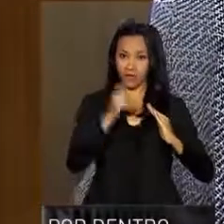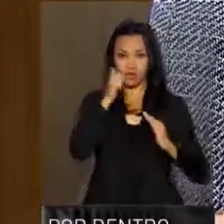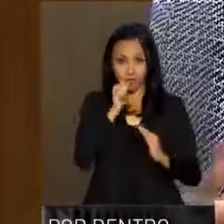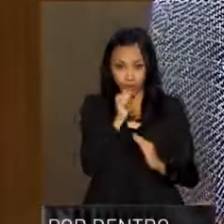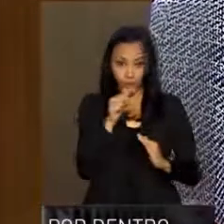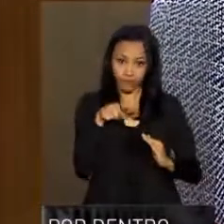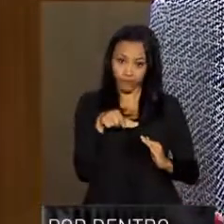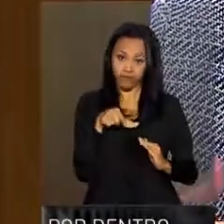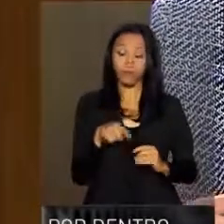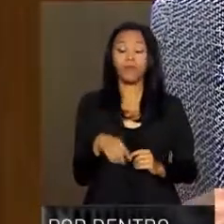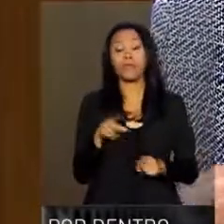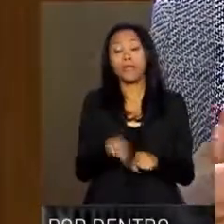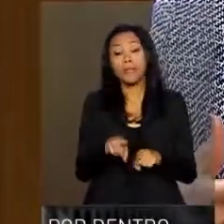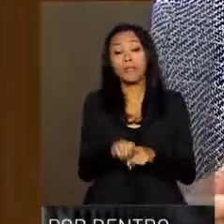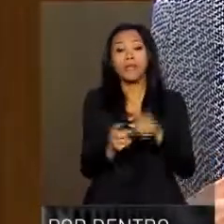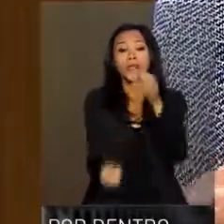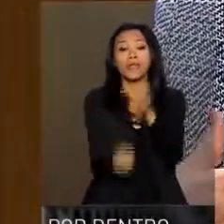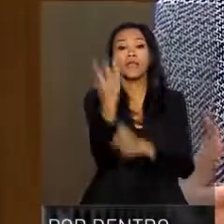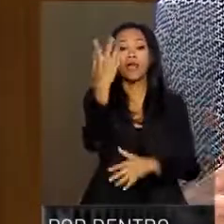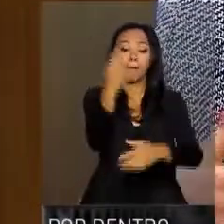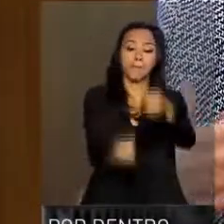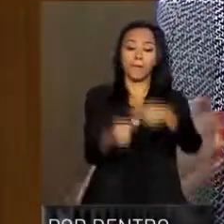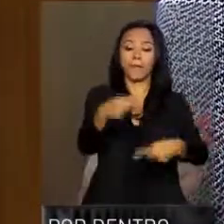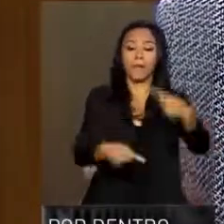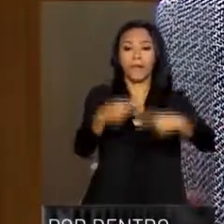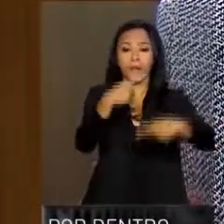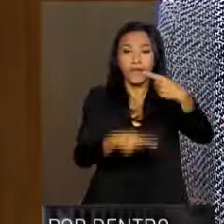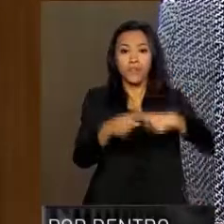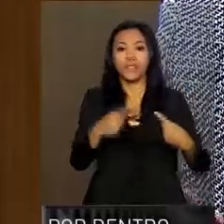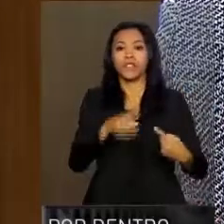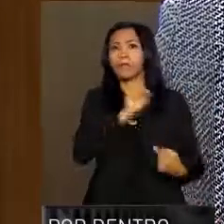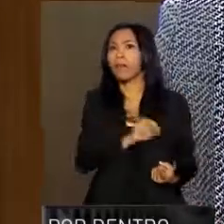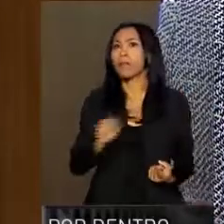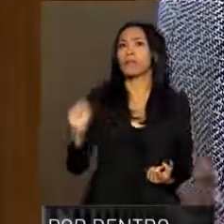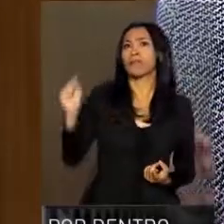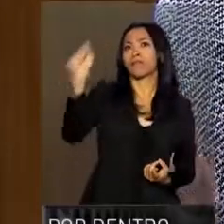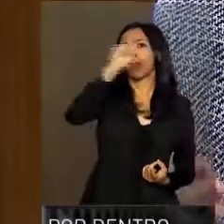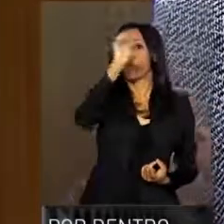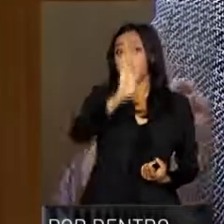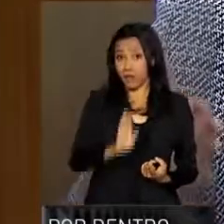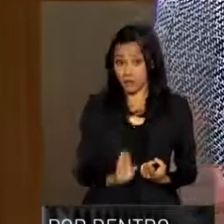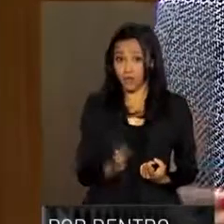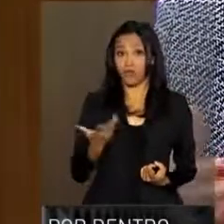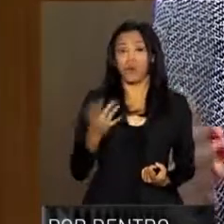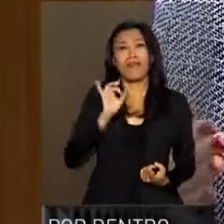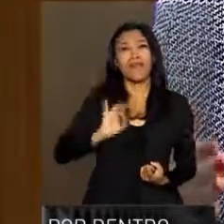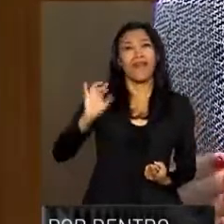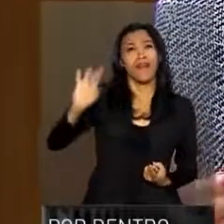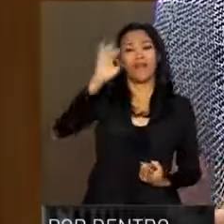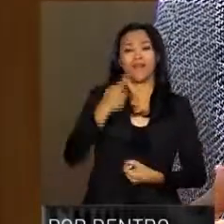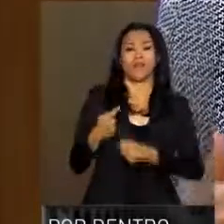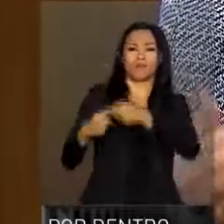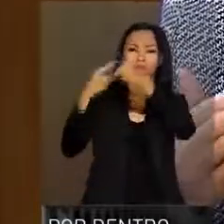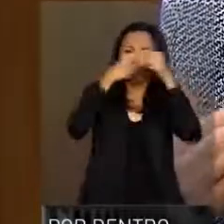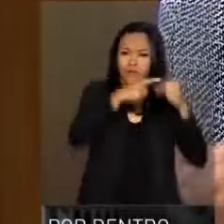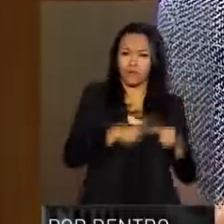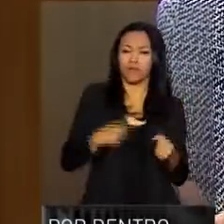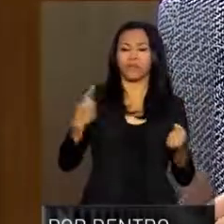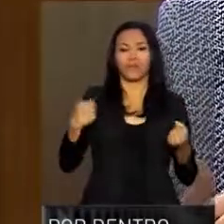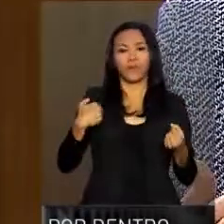implementar políticas para que nós possamos ter em cada canto do nosso brasil cada município nós possamos ter